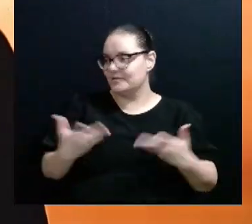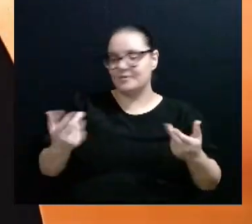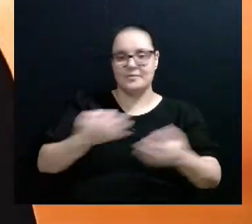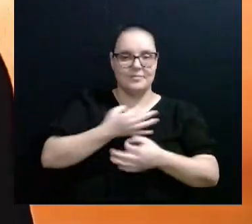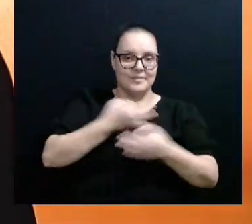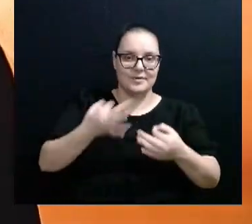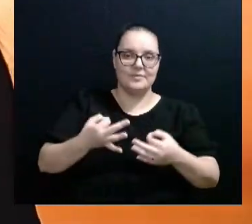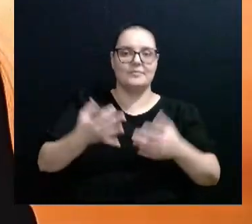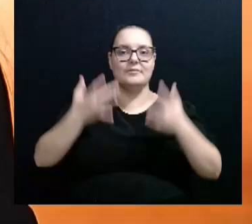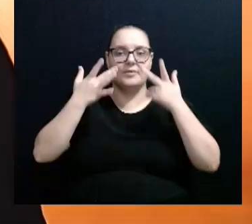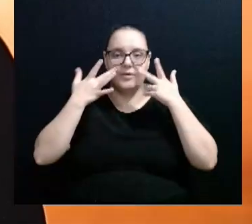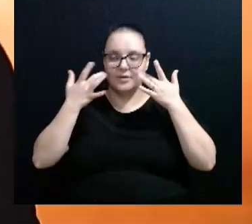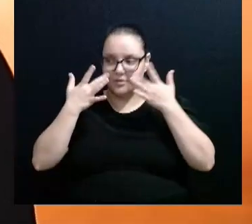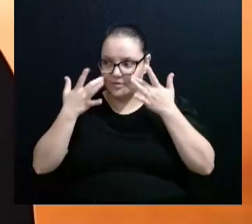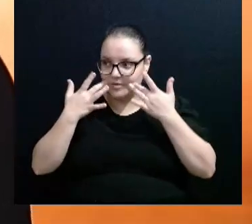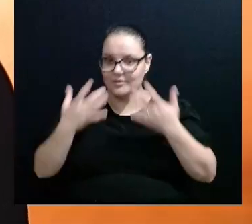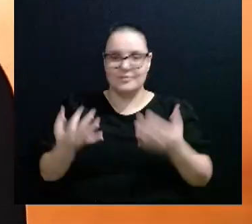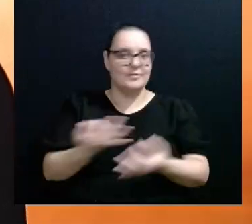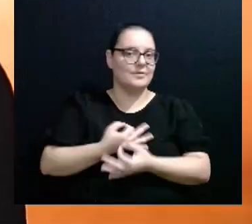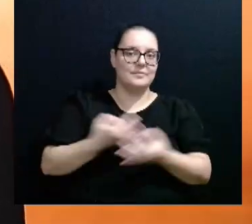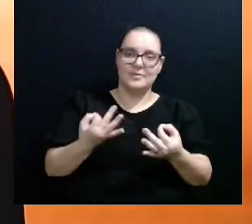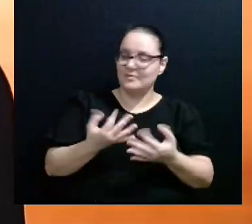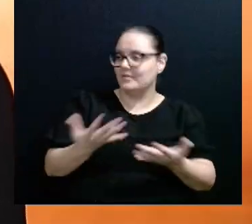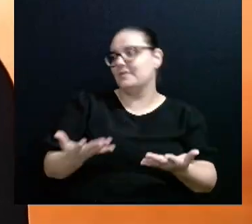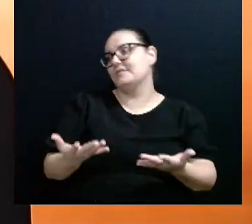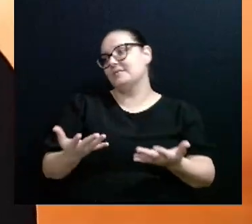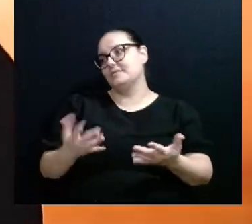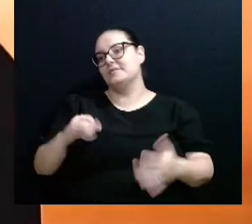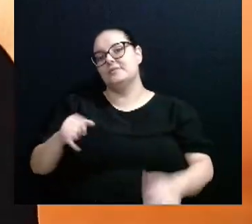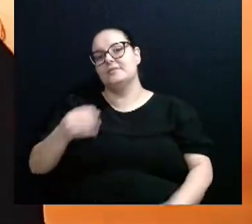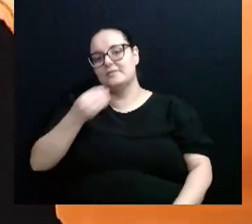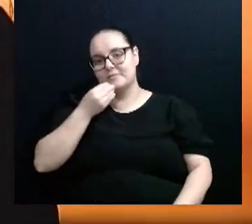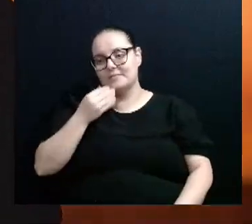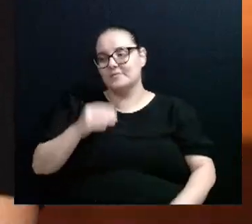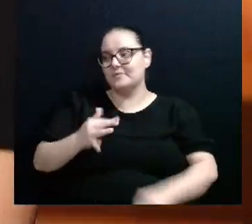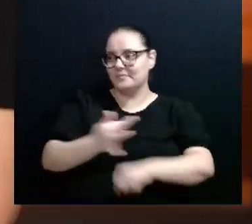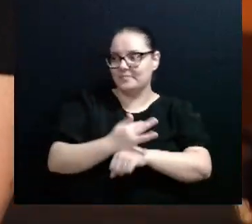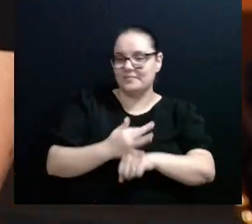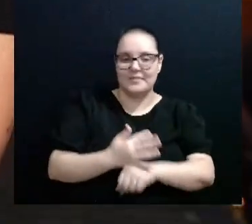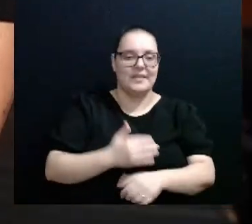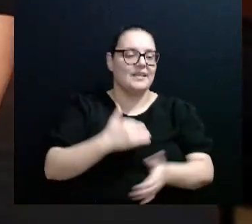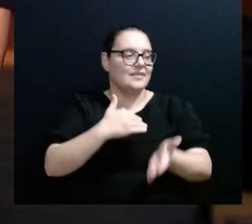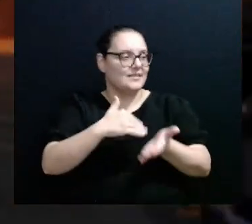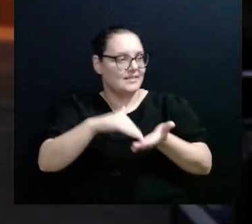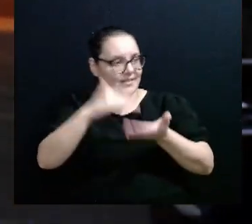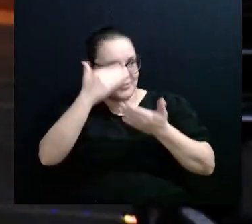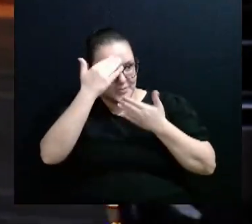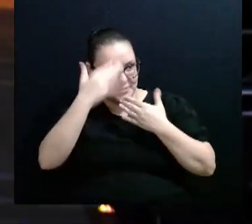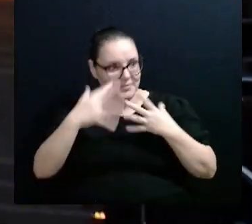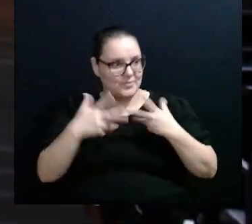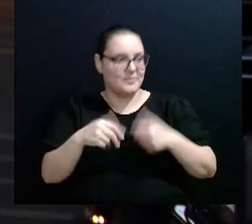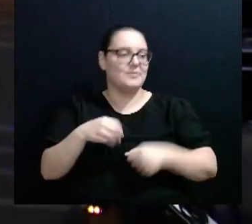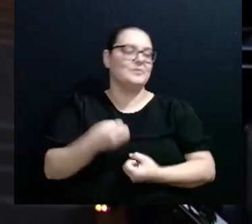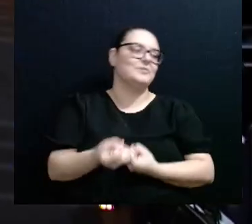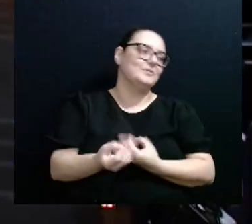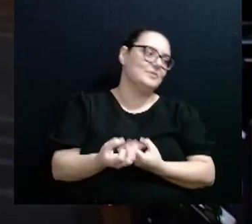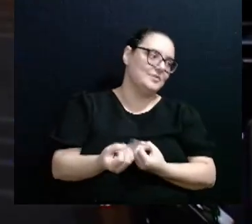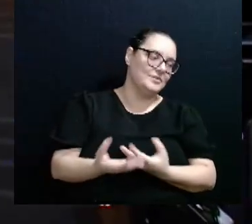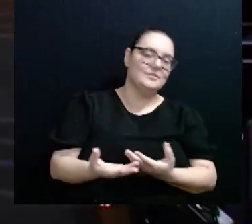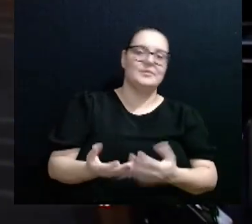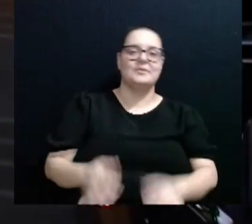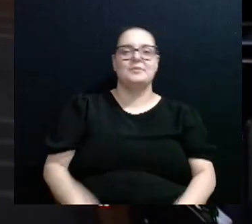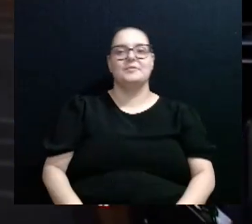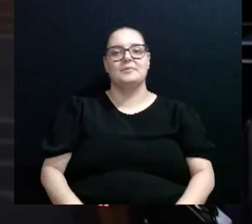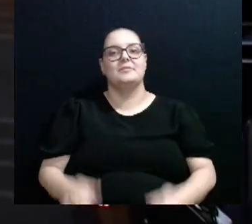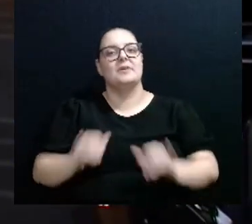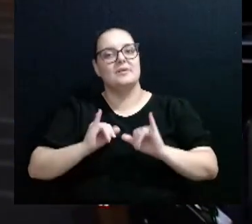forma maravilhosa de você aproveitar suas férias. Secretária, muito obrigado por todas essas informações, né, sobre a campanha de popularização do teatro